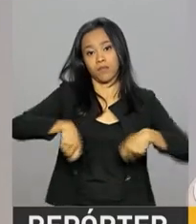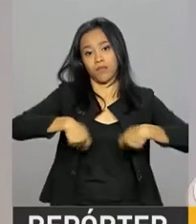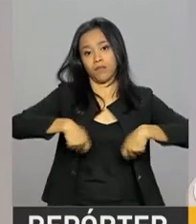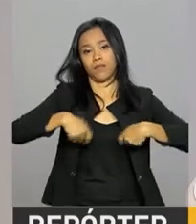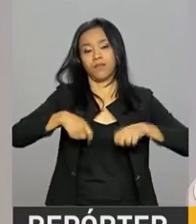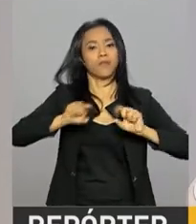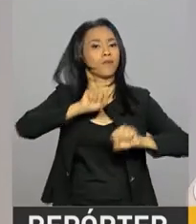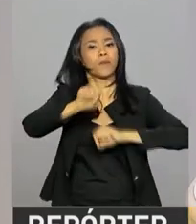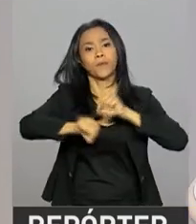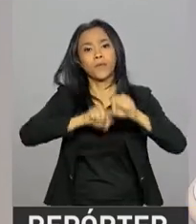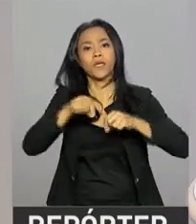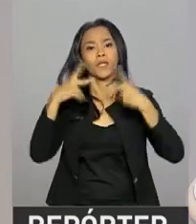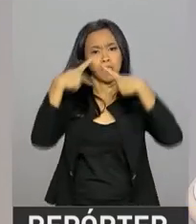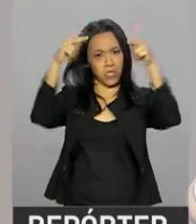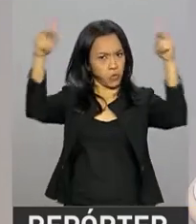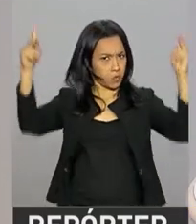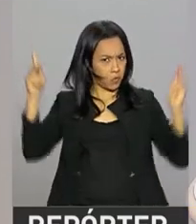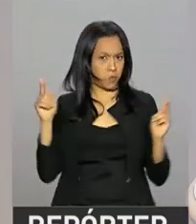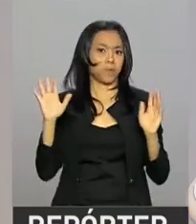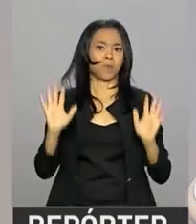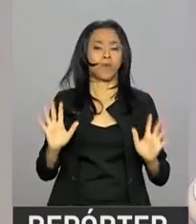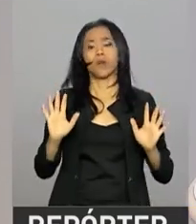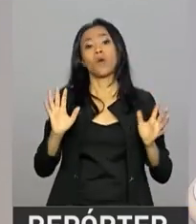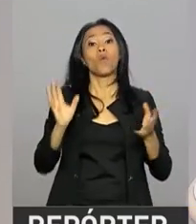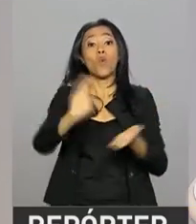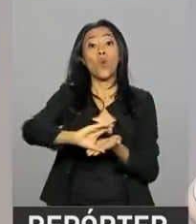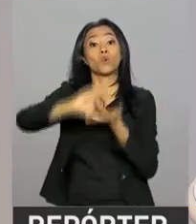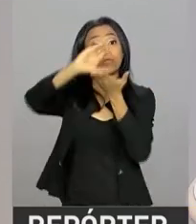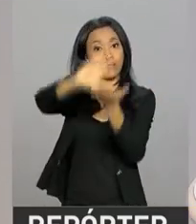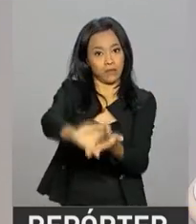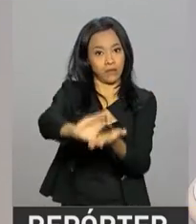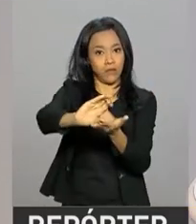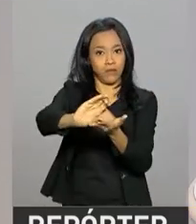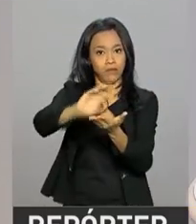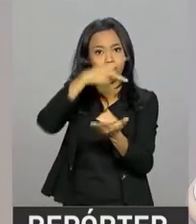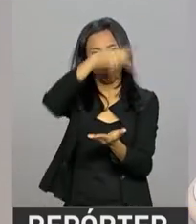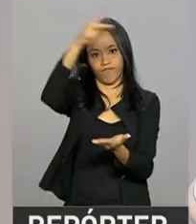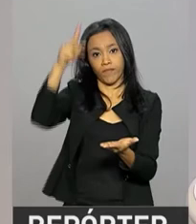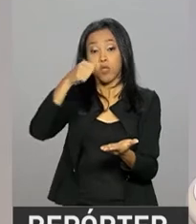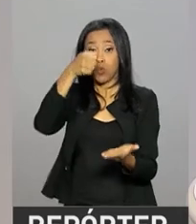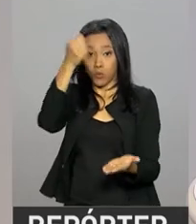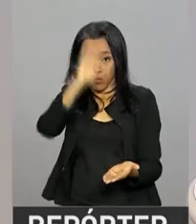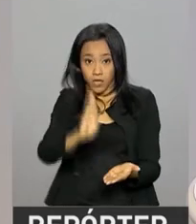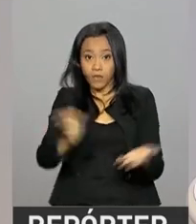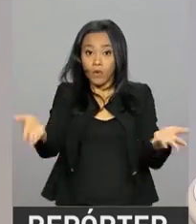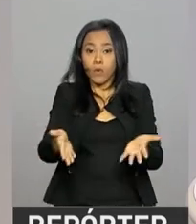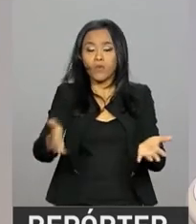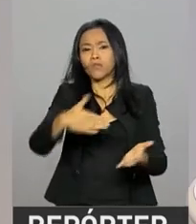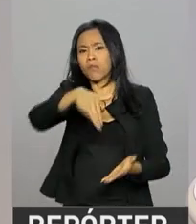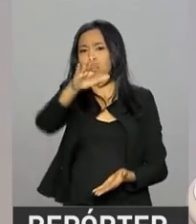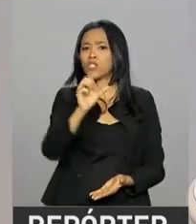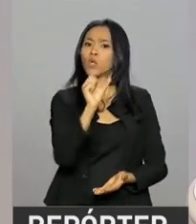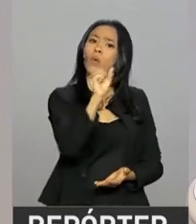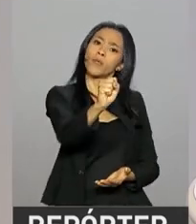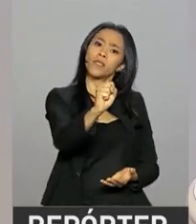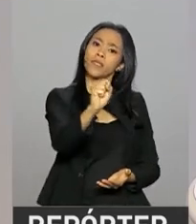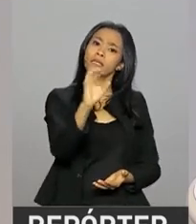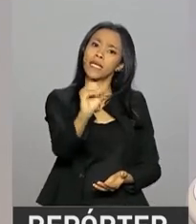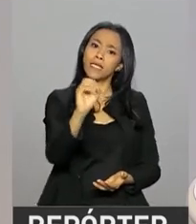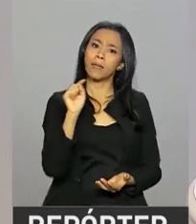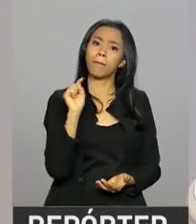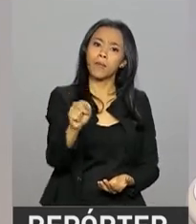ter constituído na sua esfera um conselho de alimentação escolar. No Brasil, nós temos hoje mais de 80 mil conselheiros